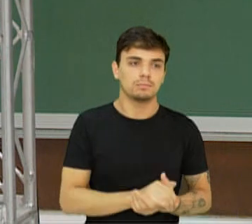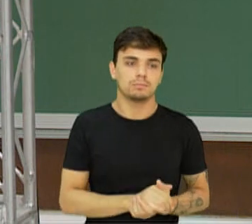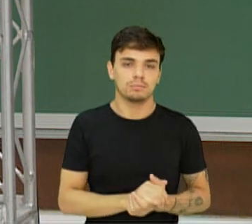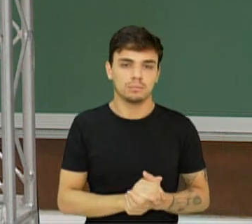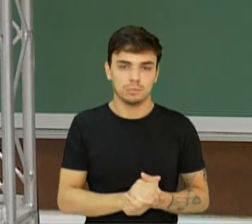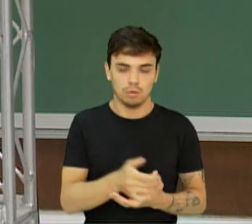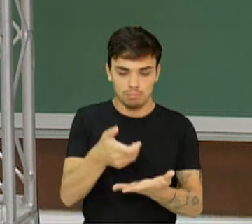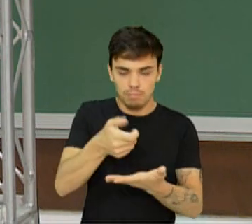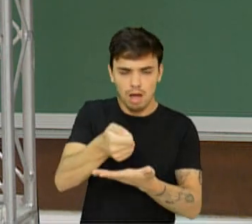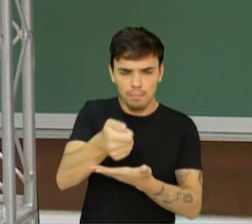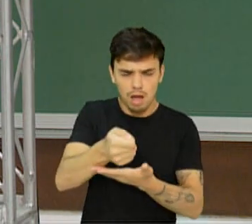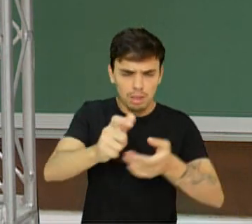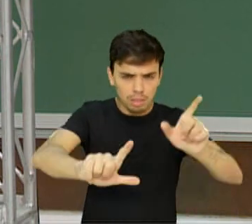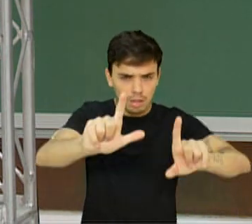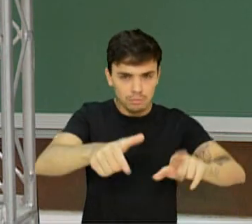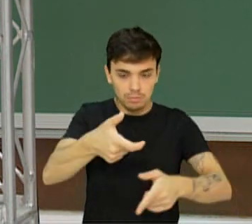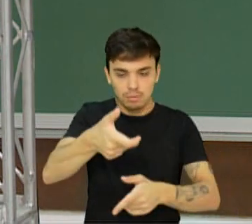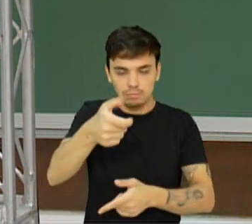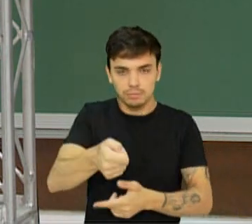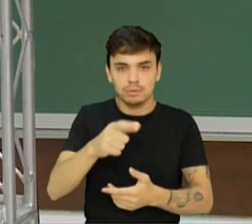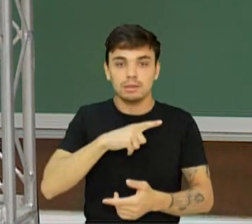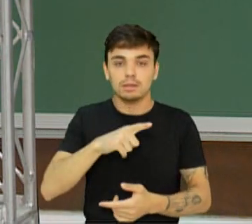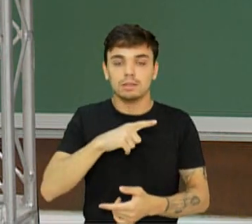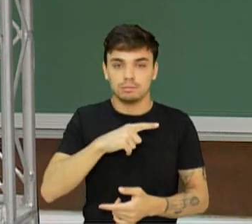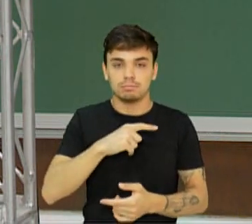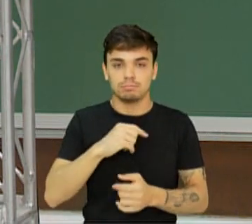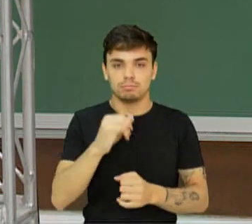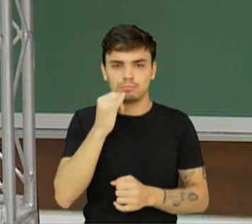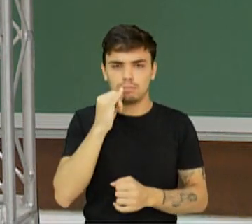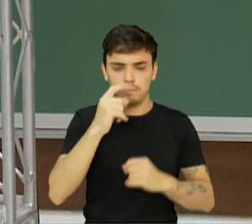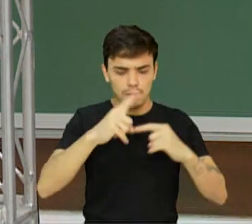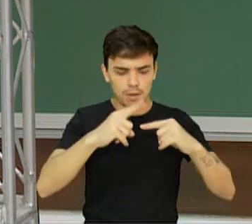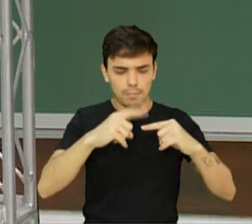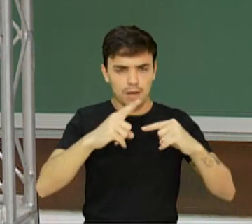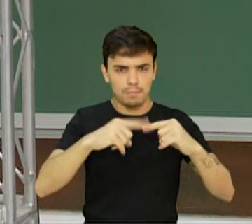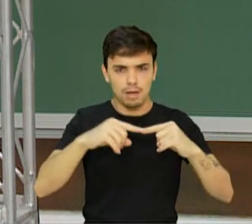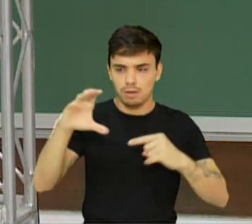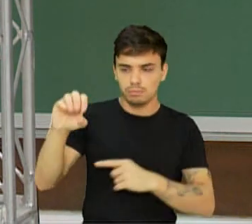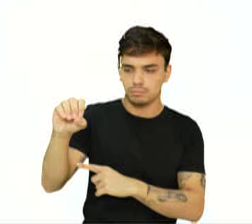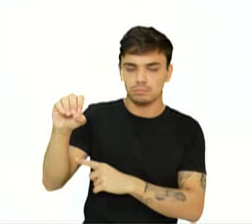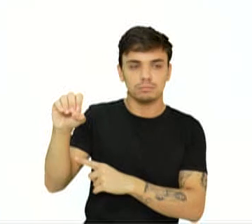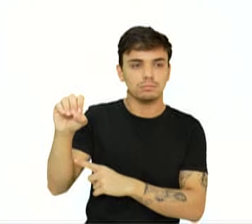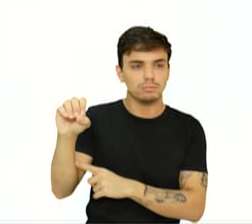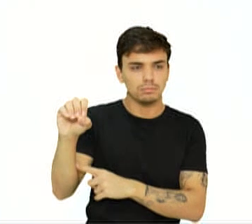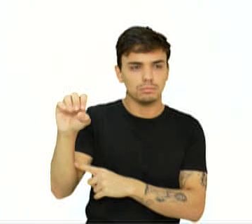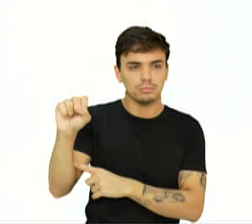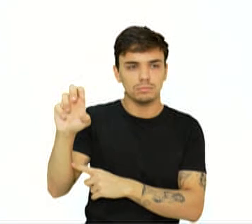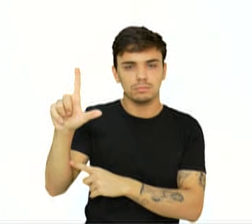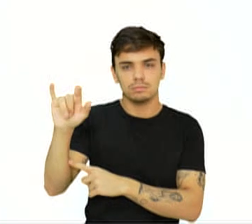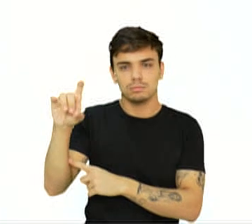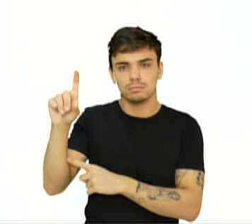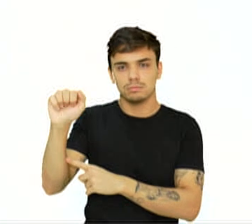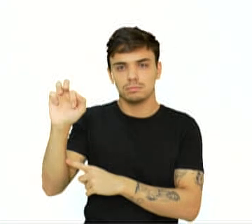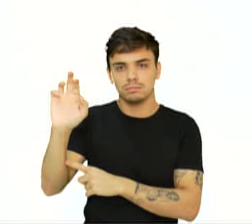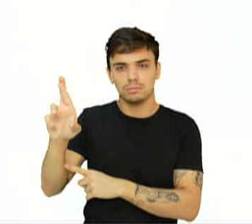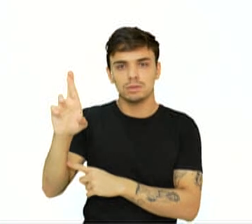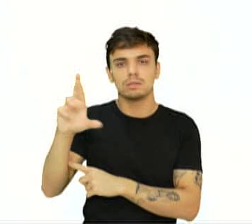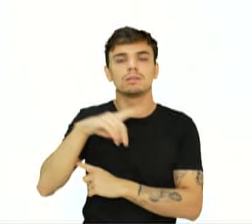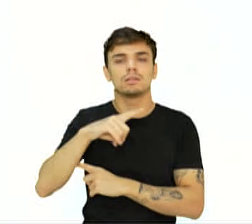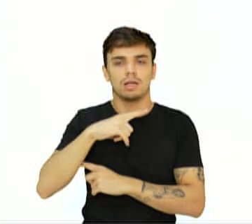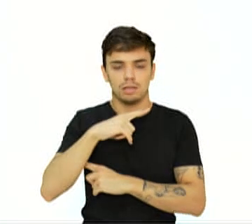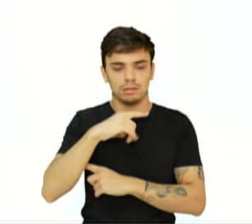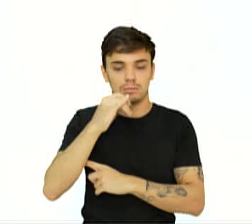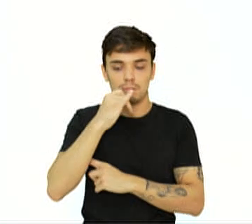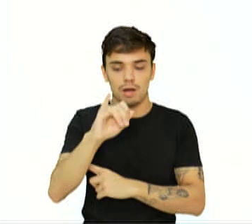o controle remoto, você vai acionar ele tem um circuito oscilador que cria sinais elétricos com uma